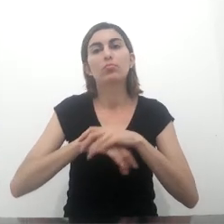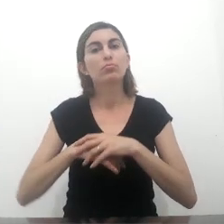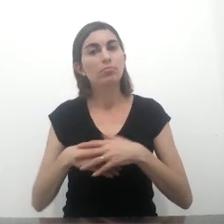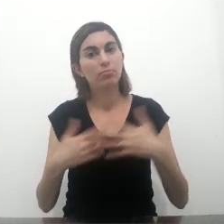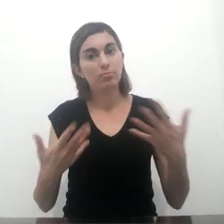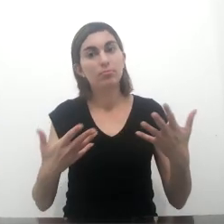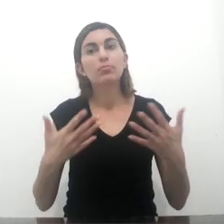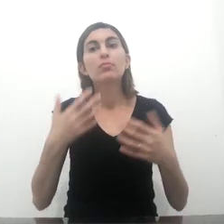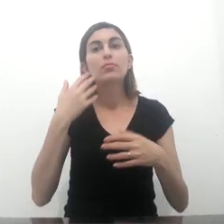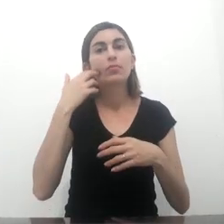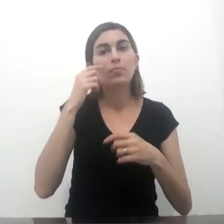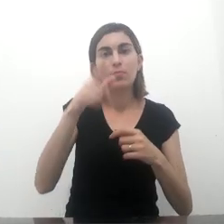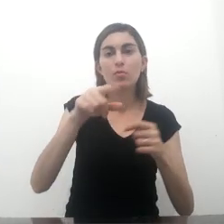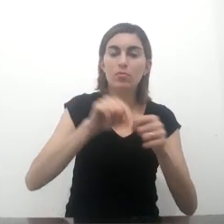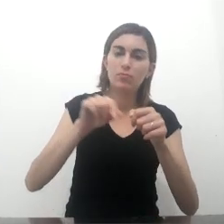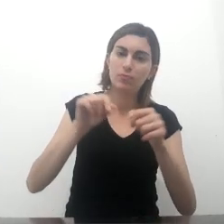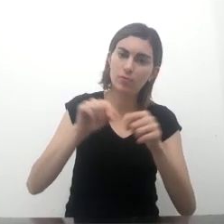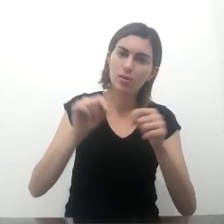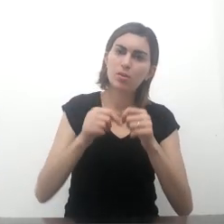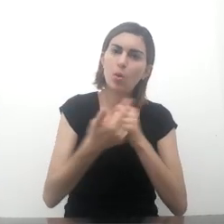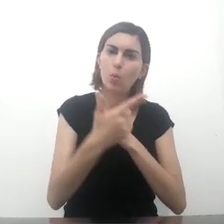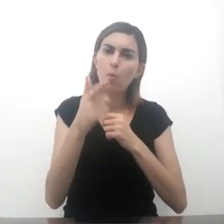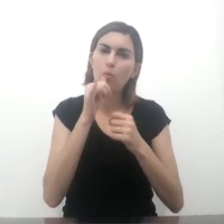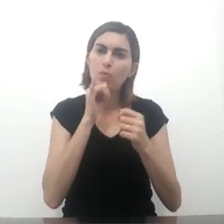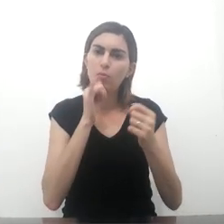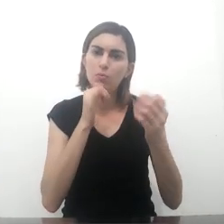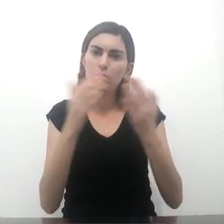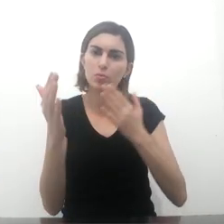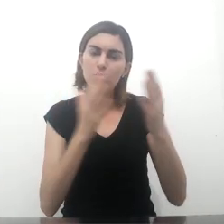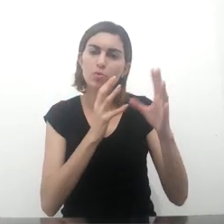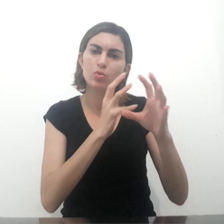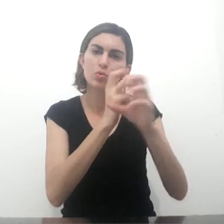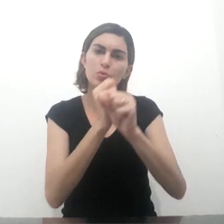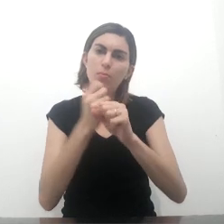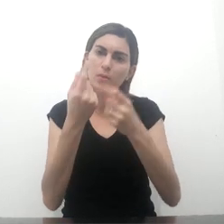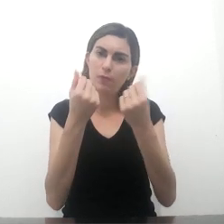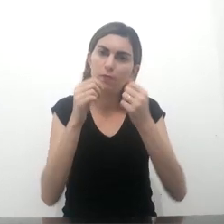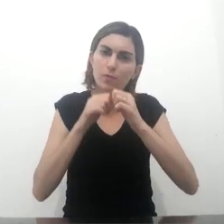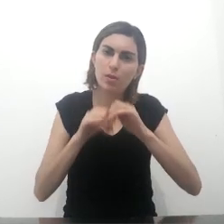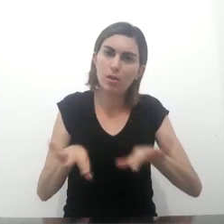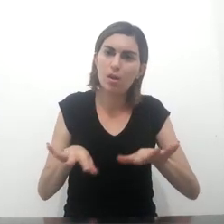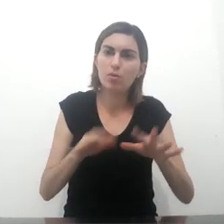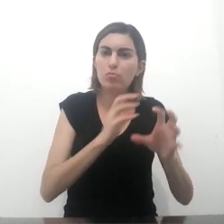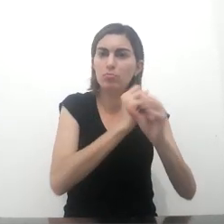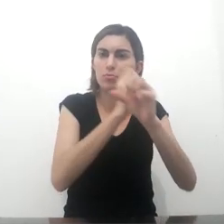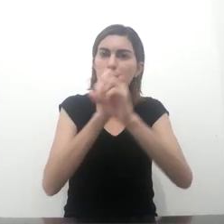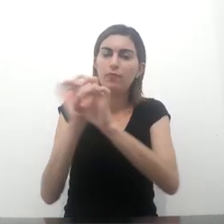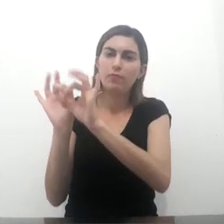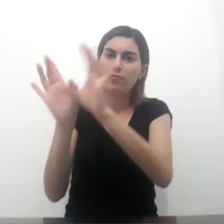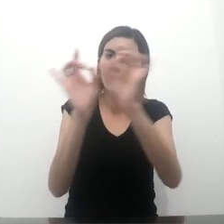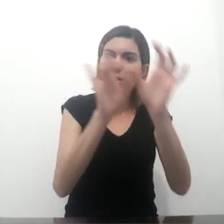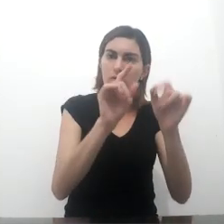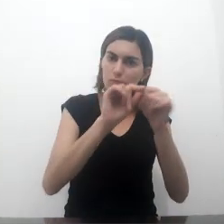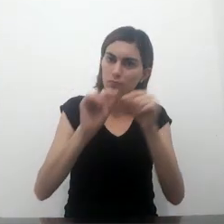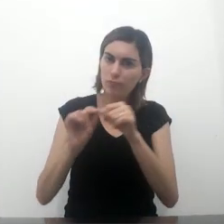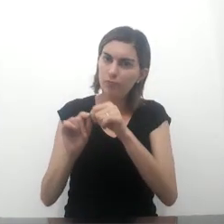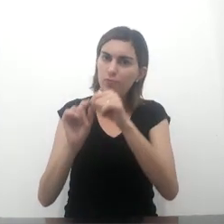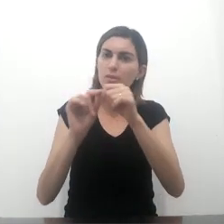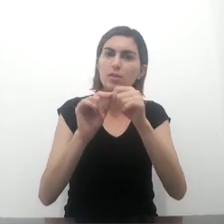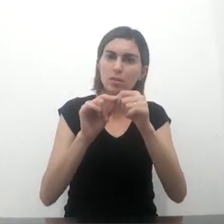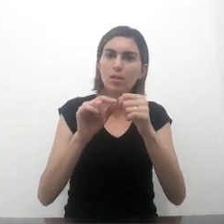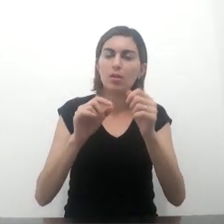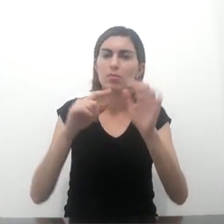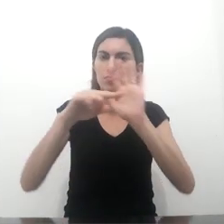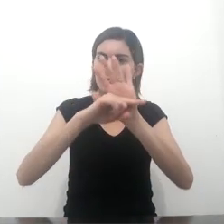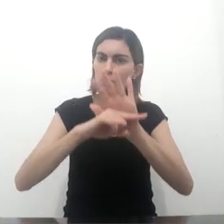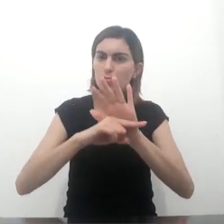50 mil. Ou então você pode fazer outro exemplo, né? Somar o preço que ele gastou, somar os preços que ele vendeu e fazer